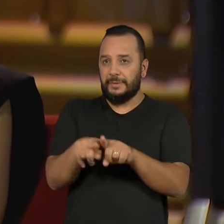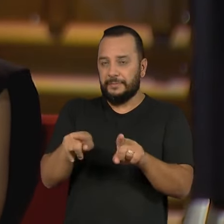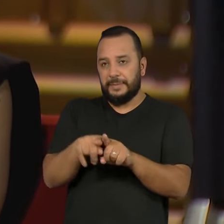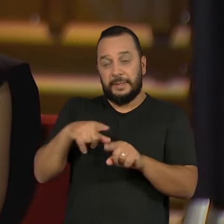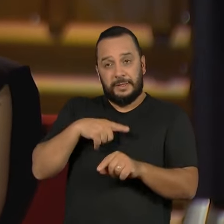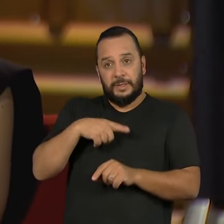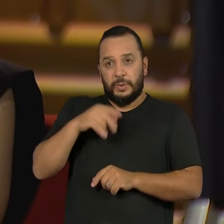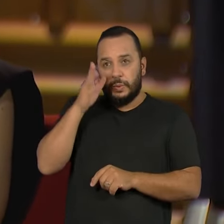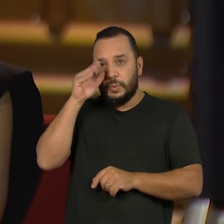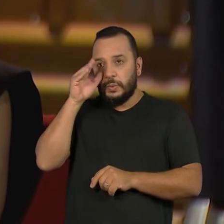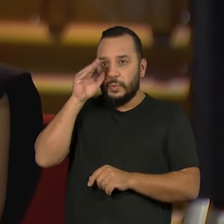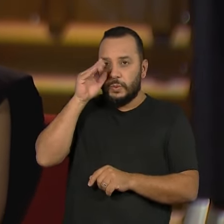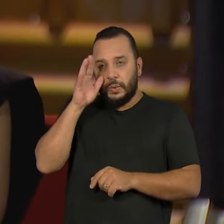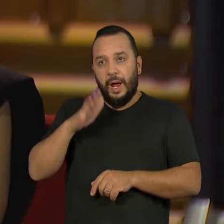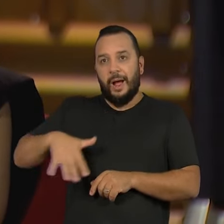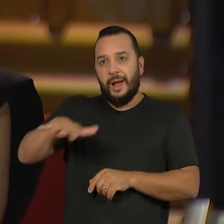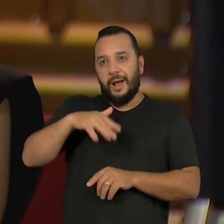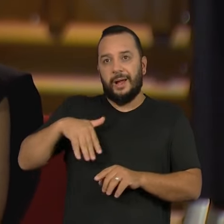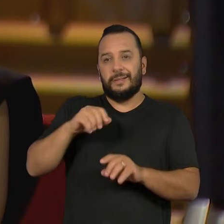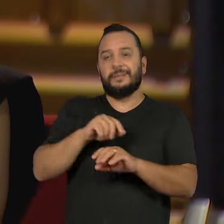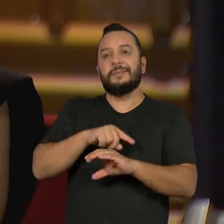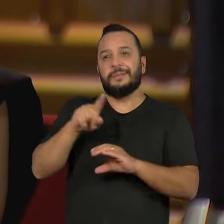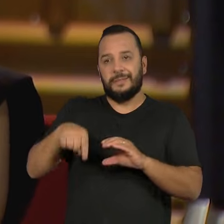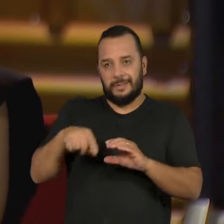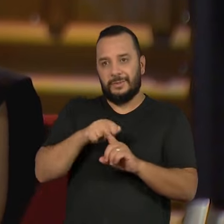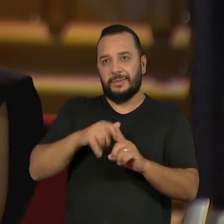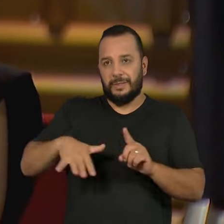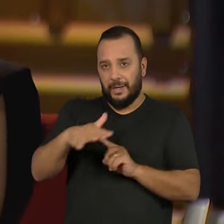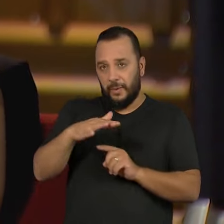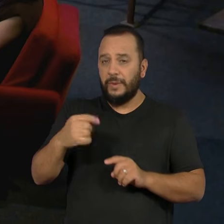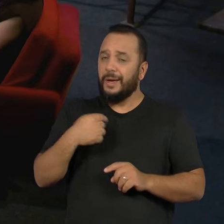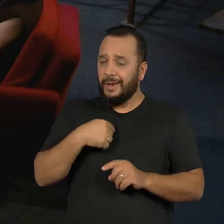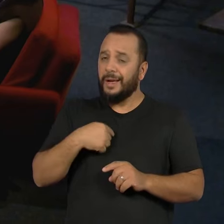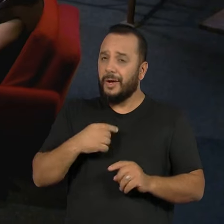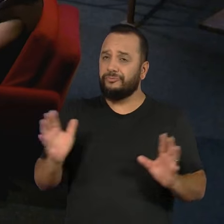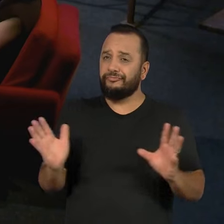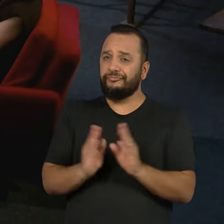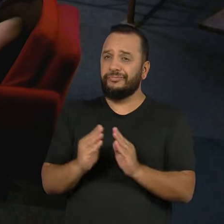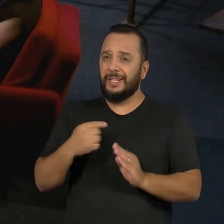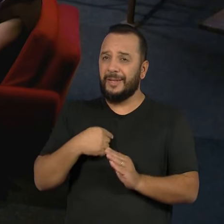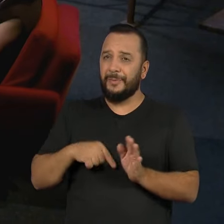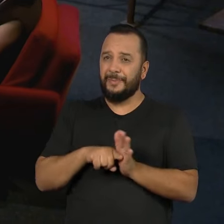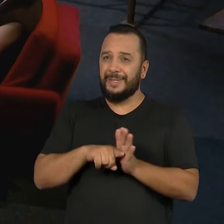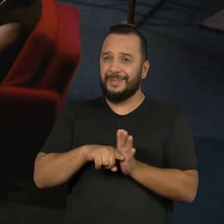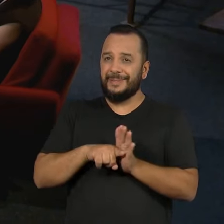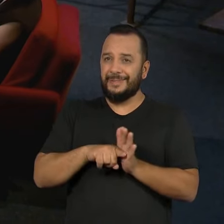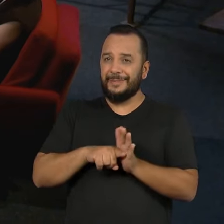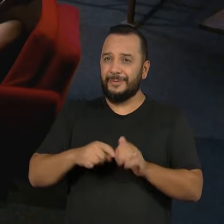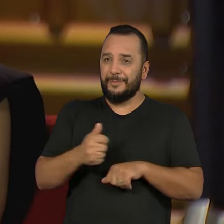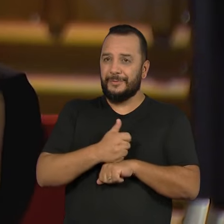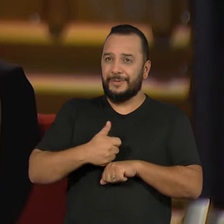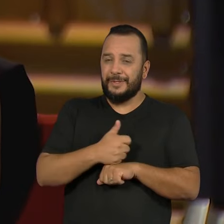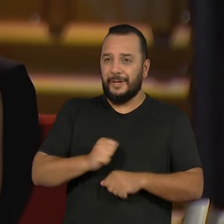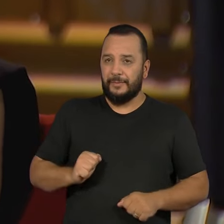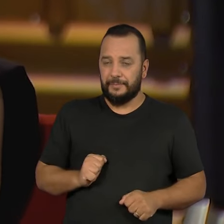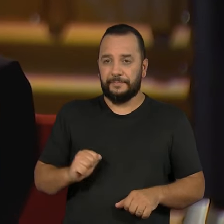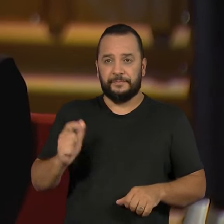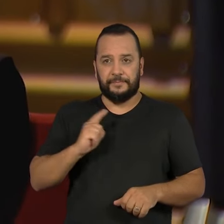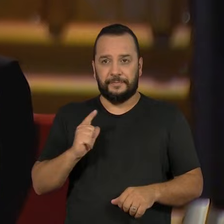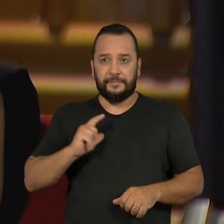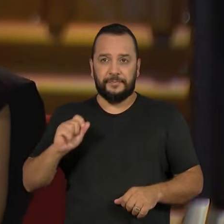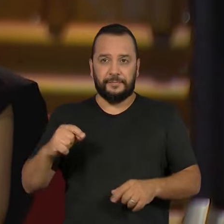Ciências Sociais por isso me defino como pesquisadora a interação entre política e